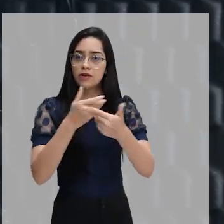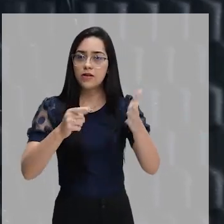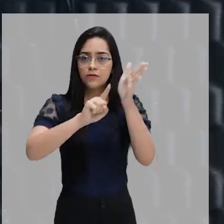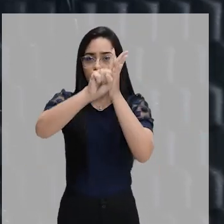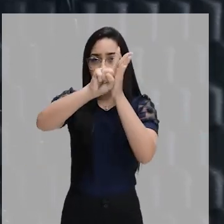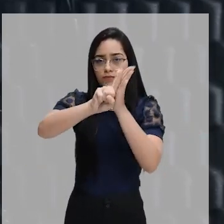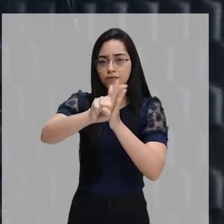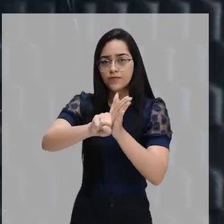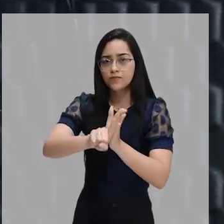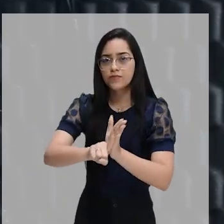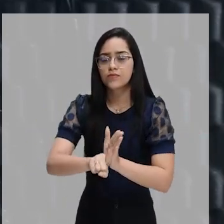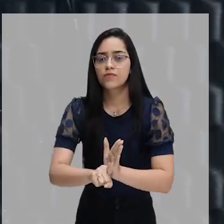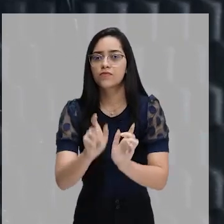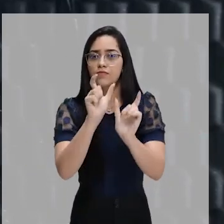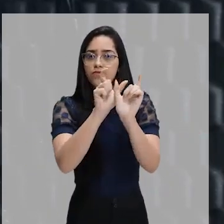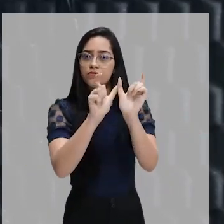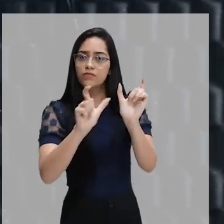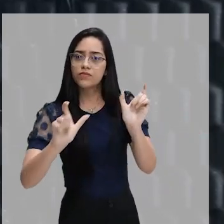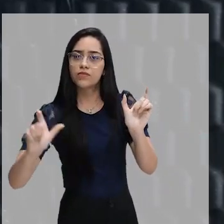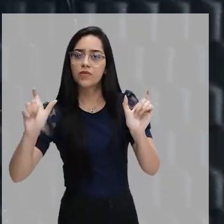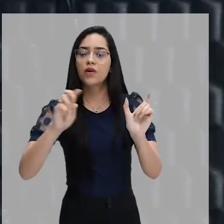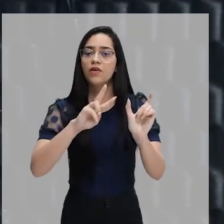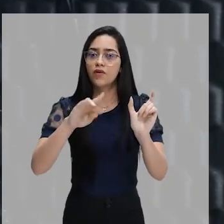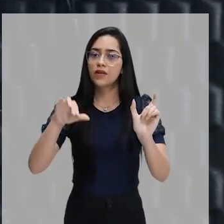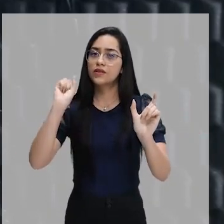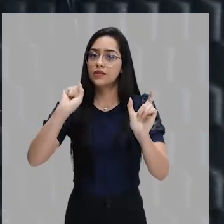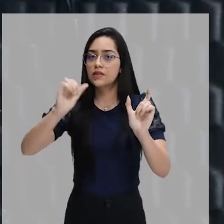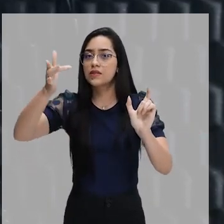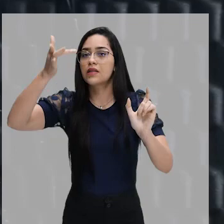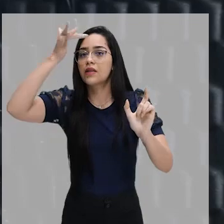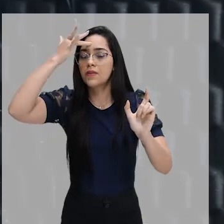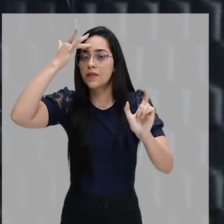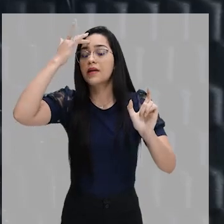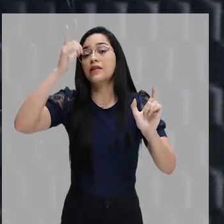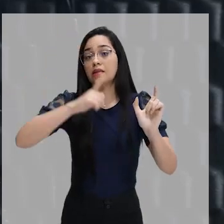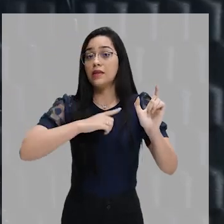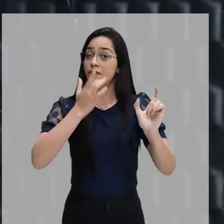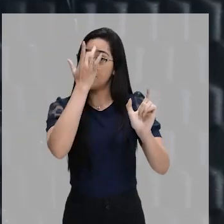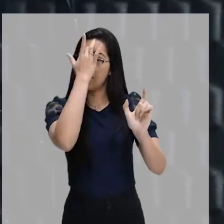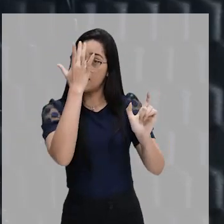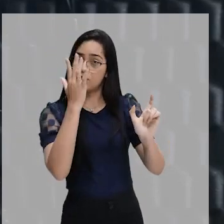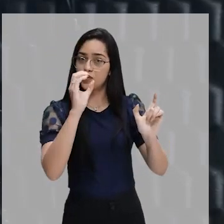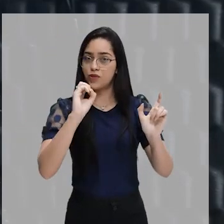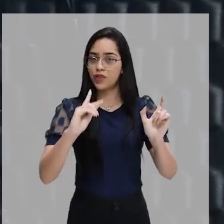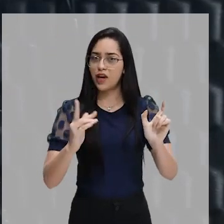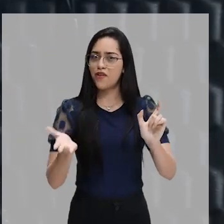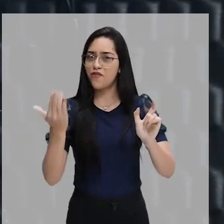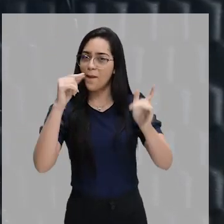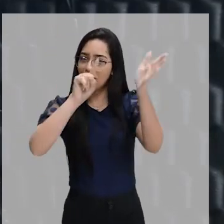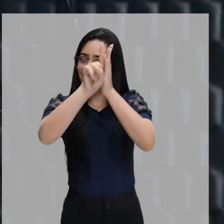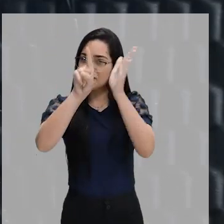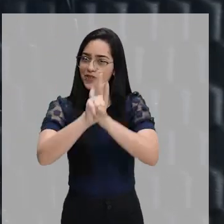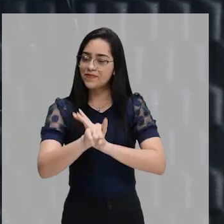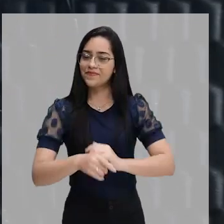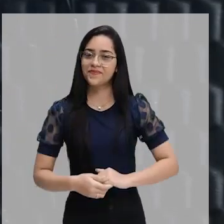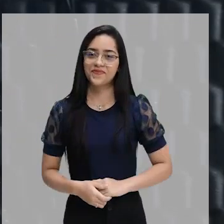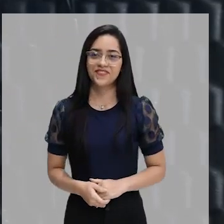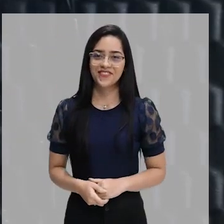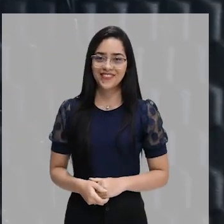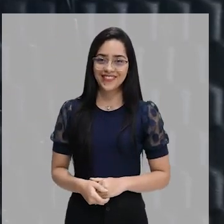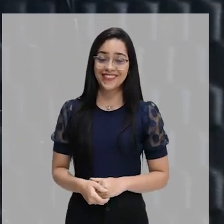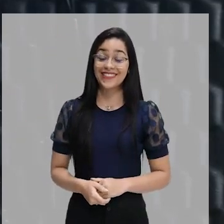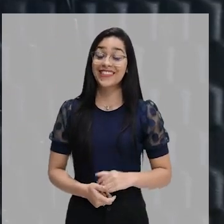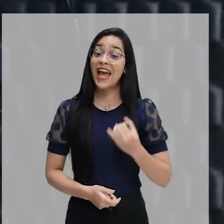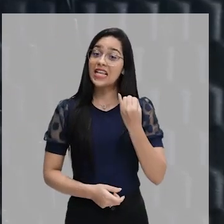significação de uma palavra, obviamente nós vamos memorizá-la com mais facilidade. Vamos às questões?